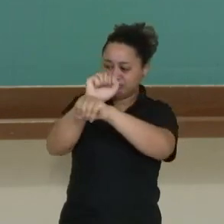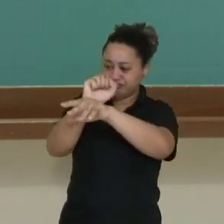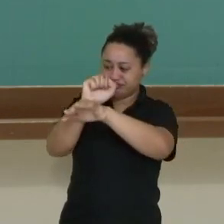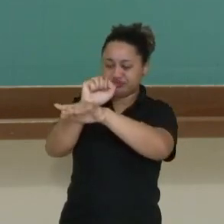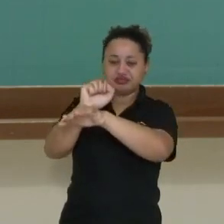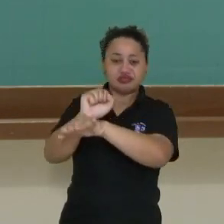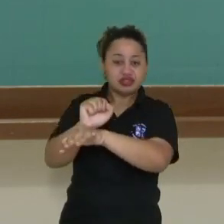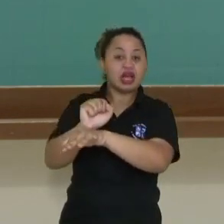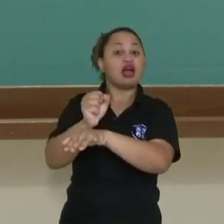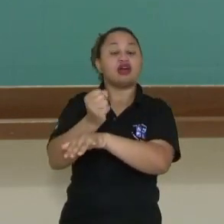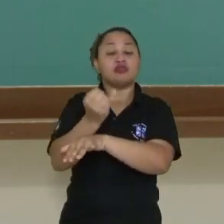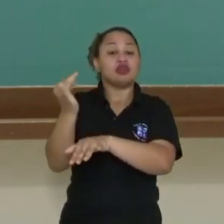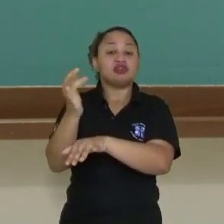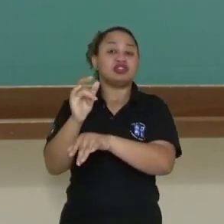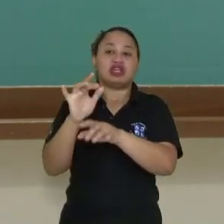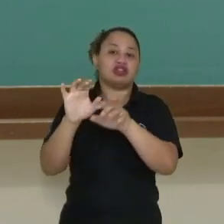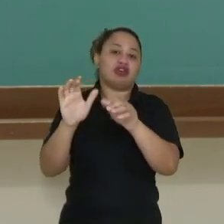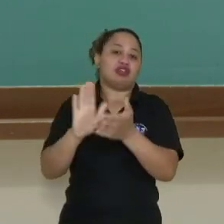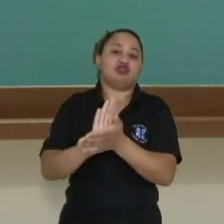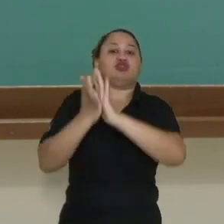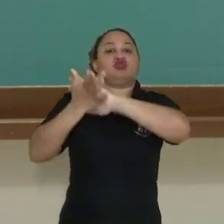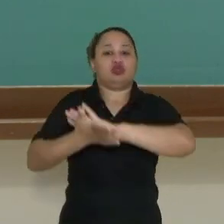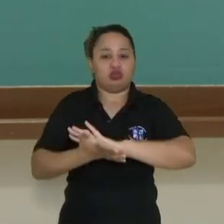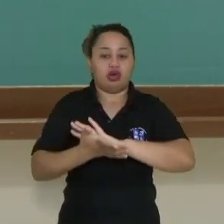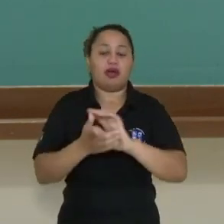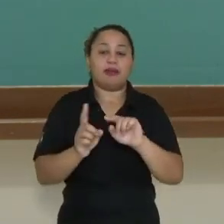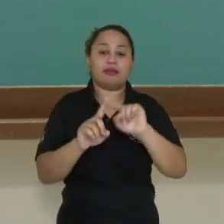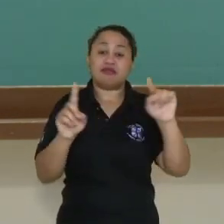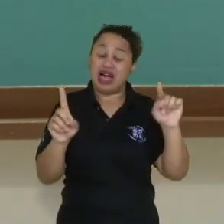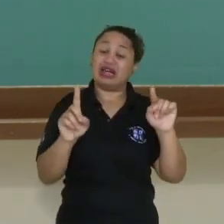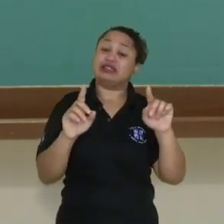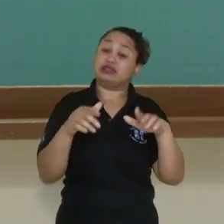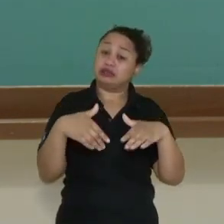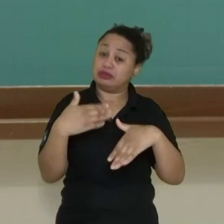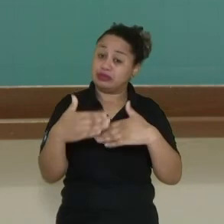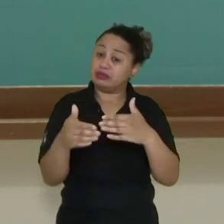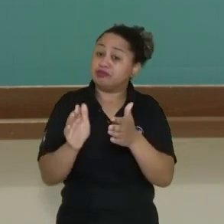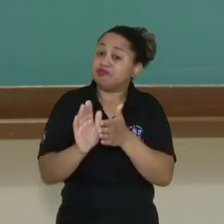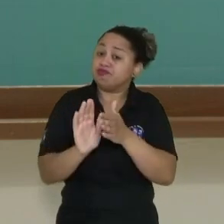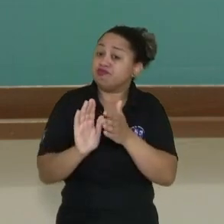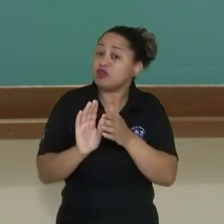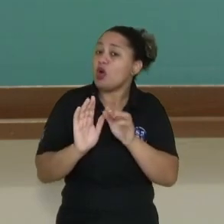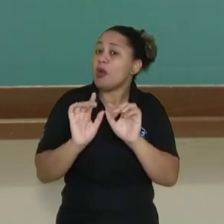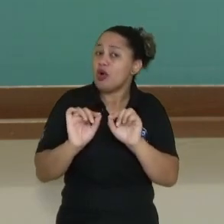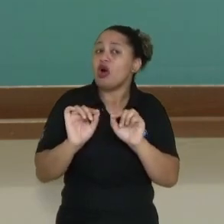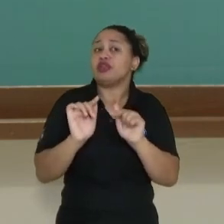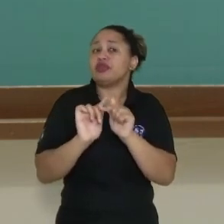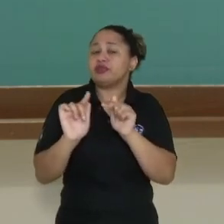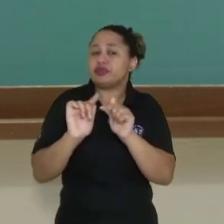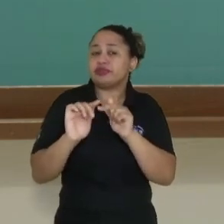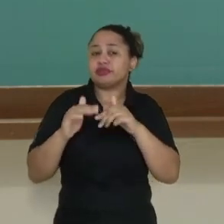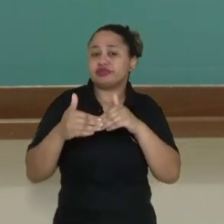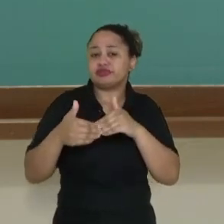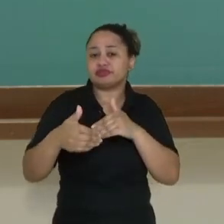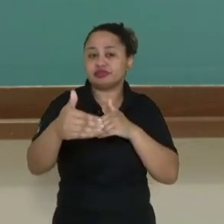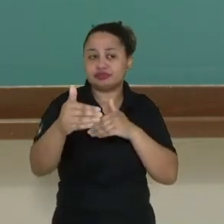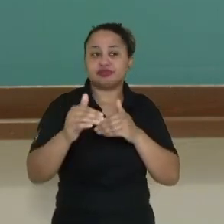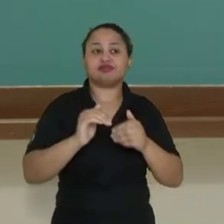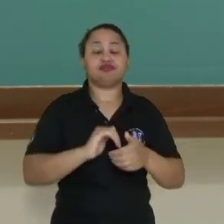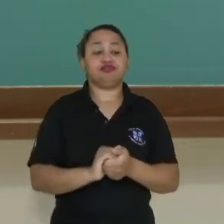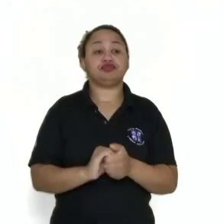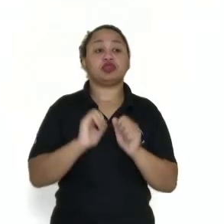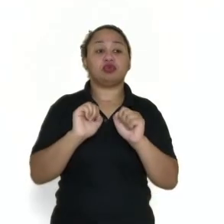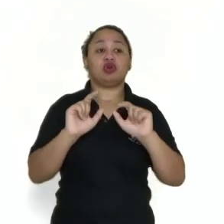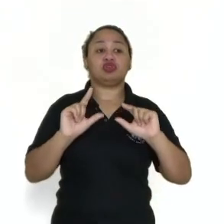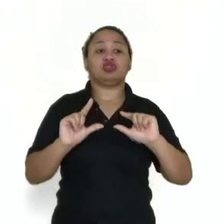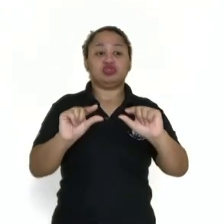não corrosiva para destruir totalmente, mas pelo menos para causar um estrago ali a médio e longo prazo, tá? Ela pode reduzir,